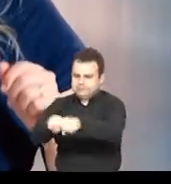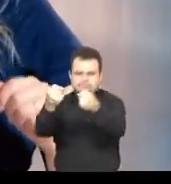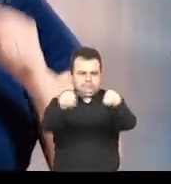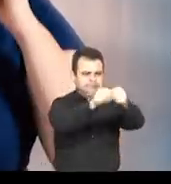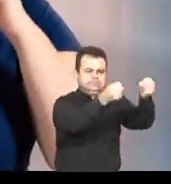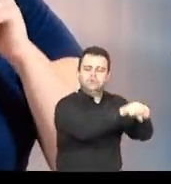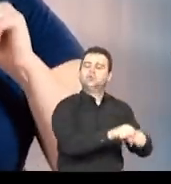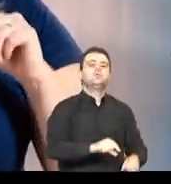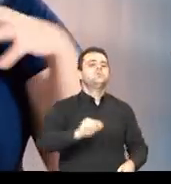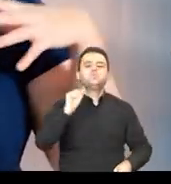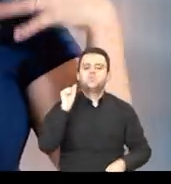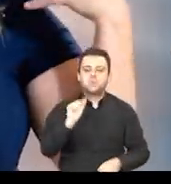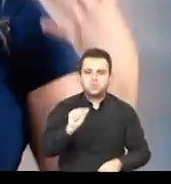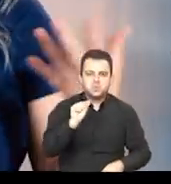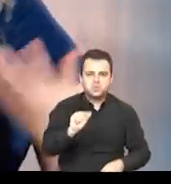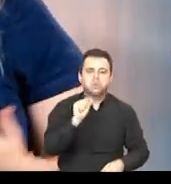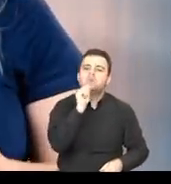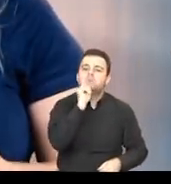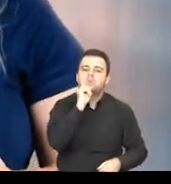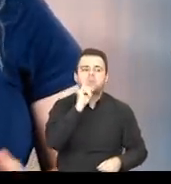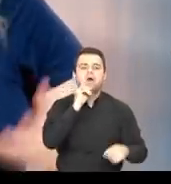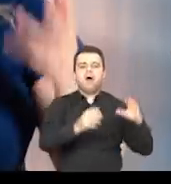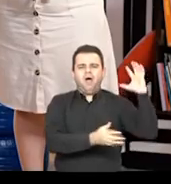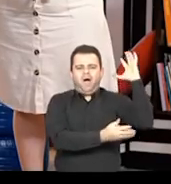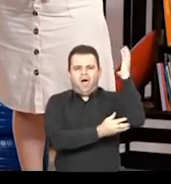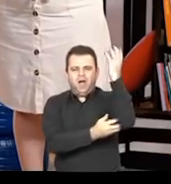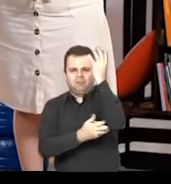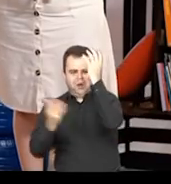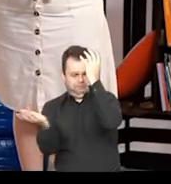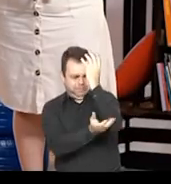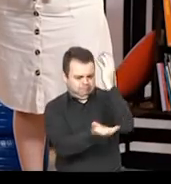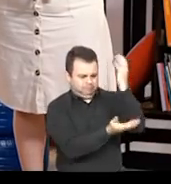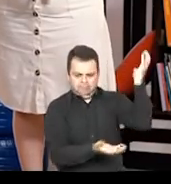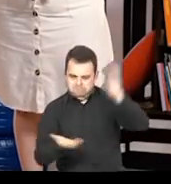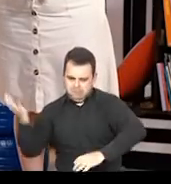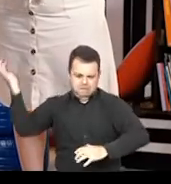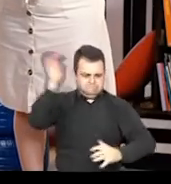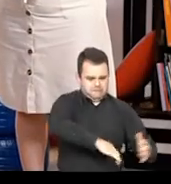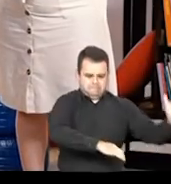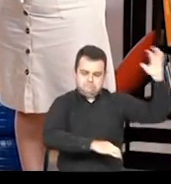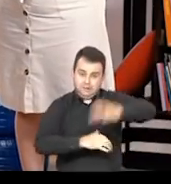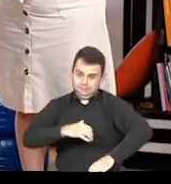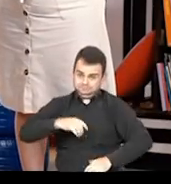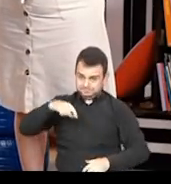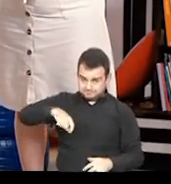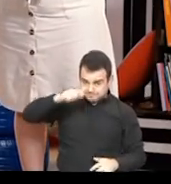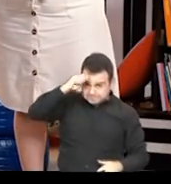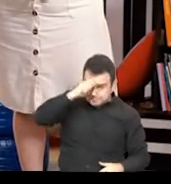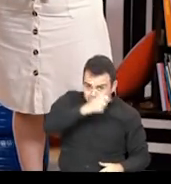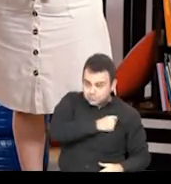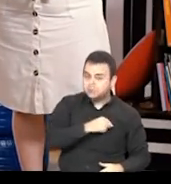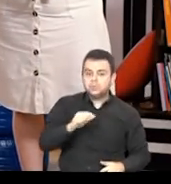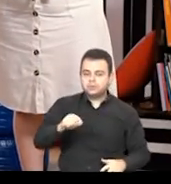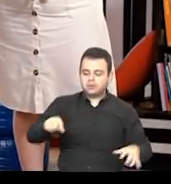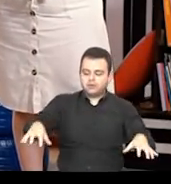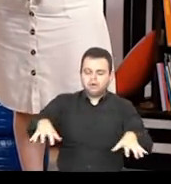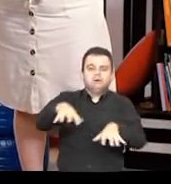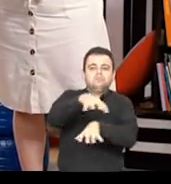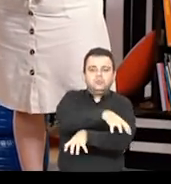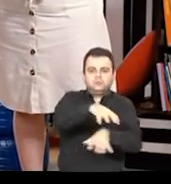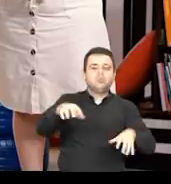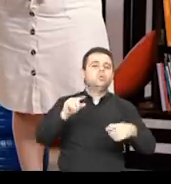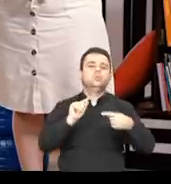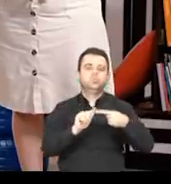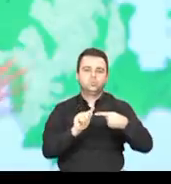Uma delas é o desmatamento. No nosso município, nós temos 2 biomas, o Cerrado e a